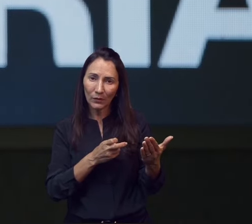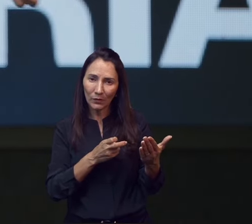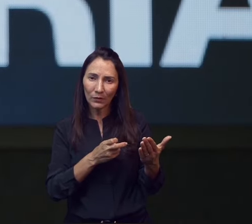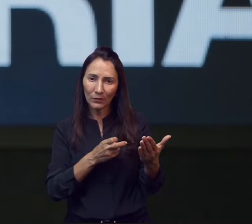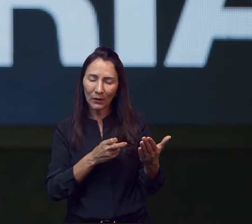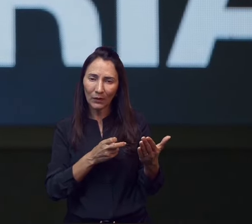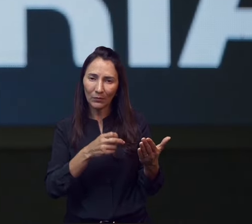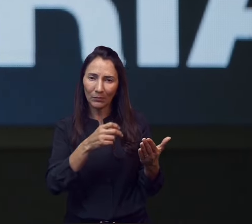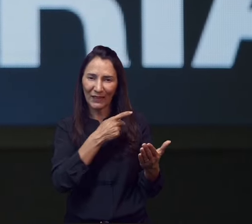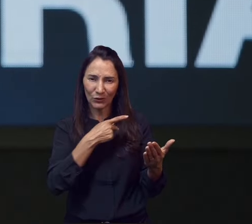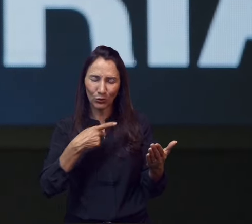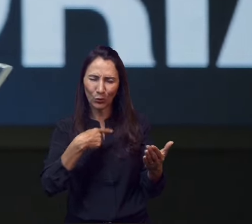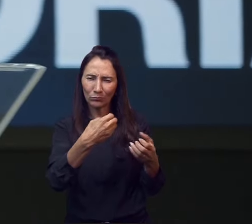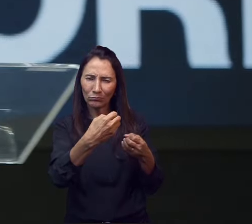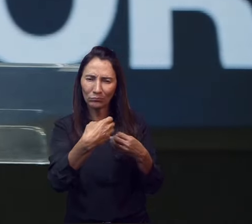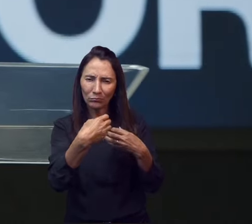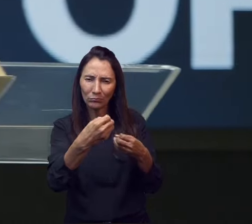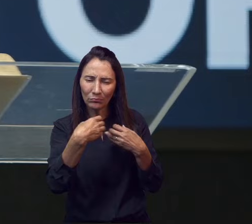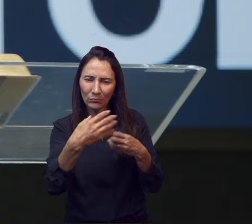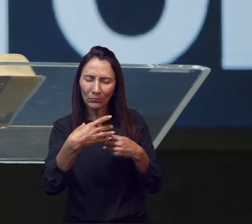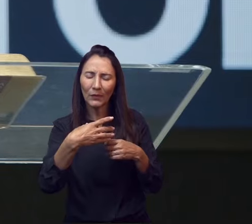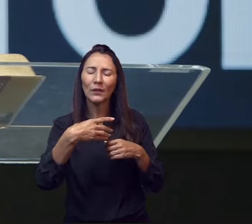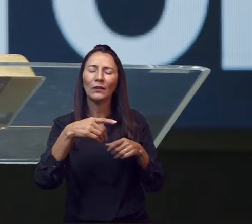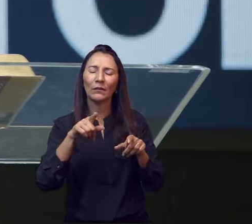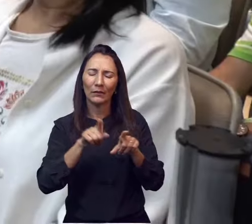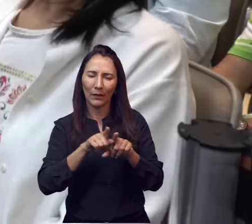todas as coisas boas